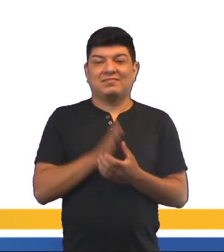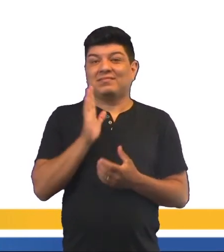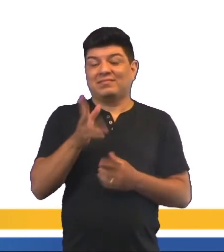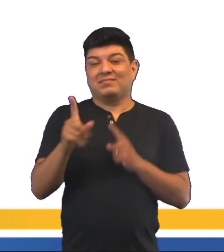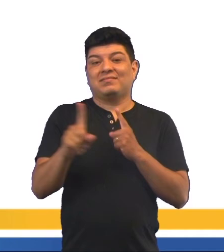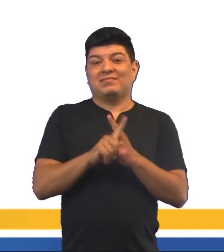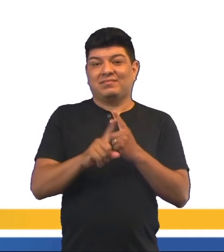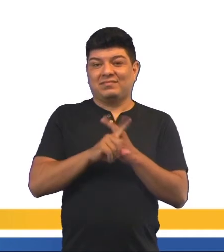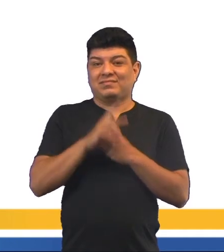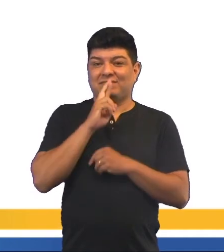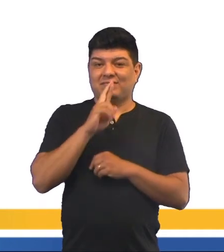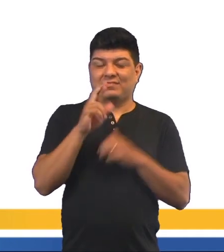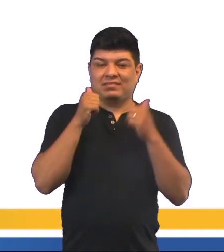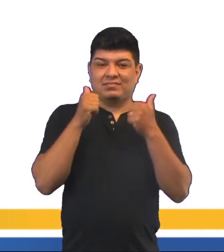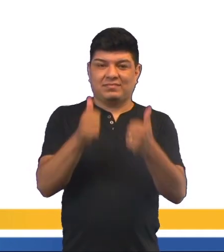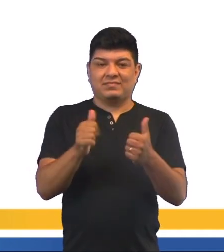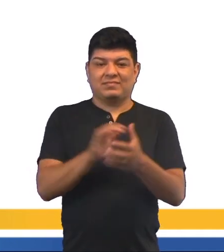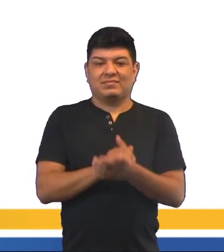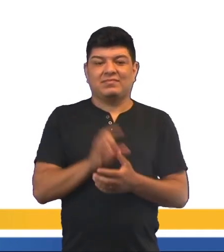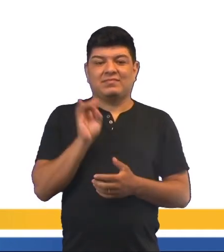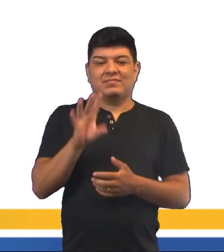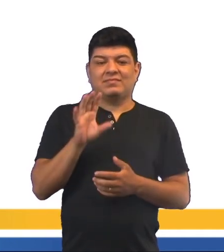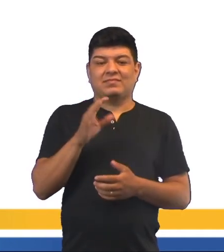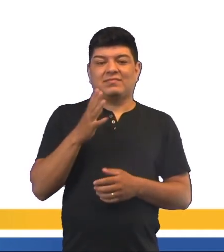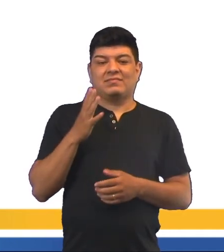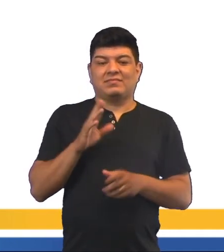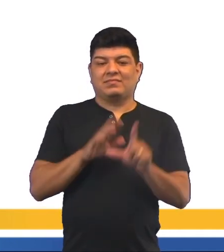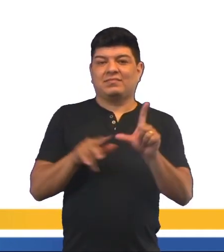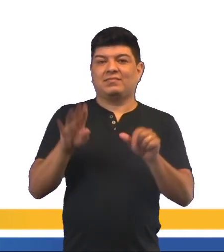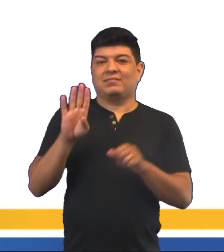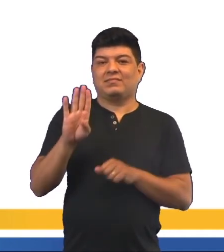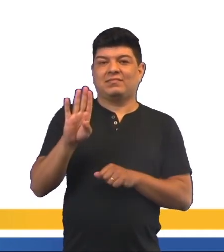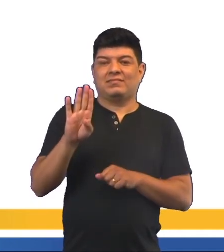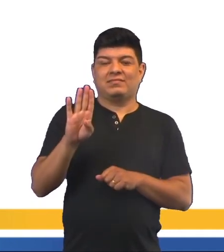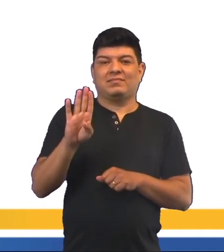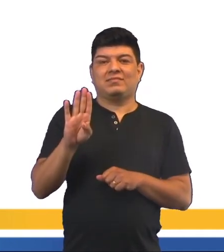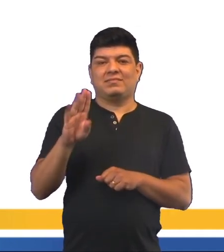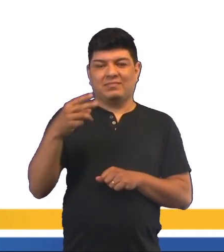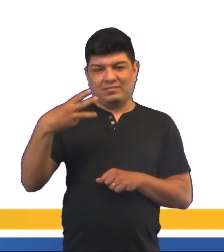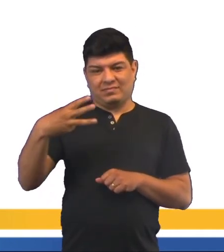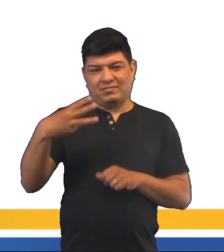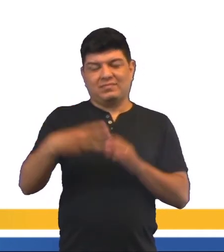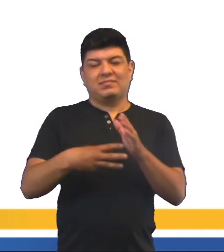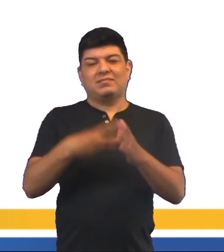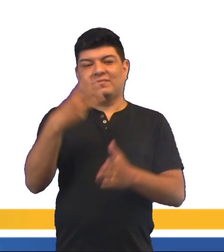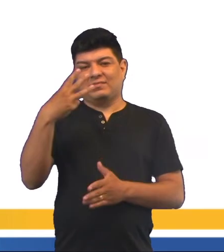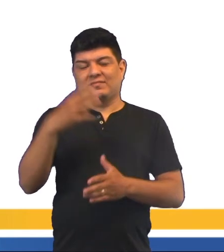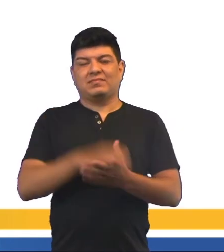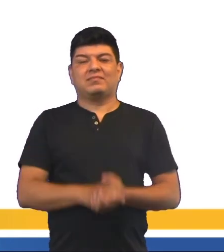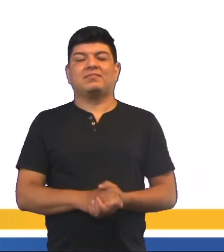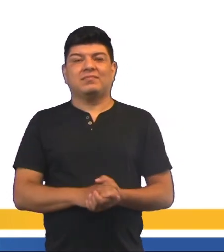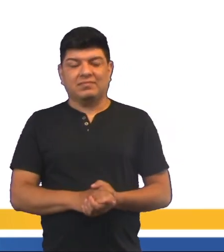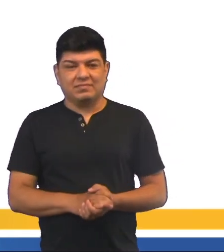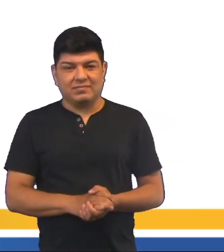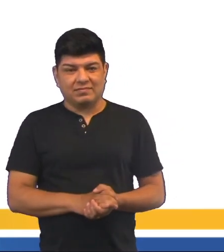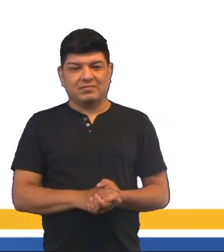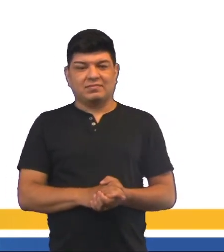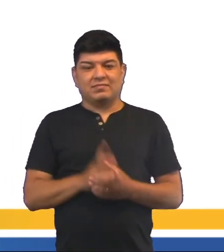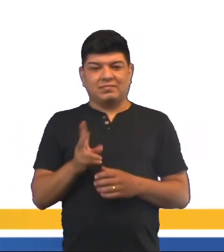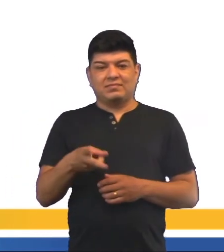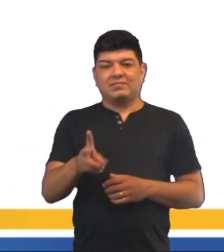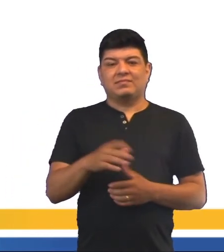gente já encontrou a nossa resposta. Então, só pode ser a letra B, 3 vezes, né?